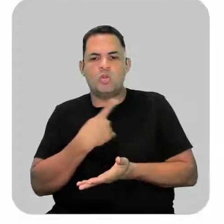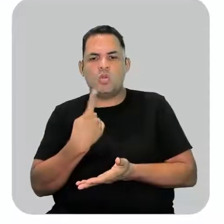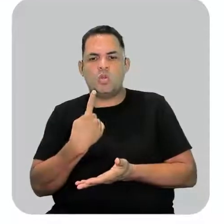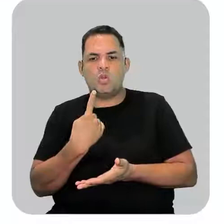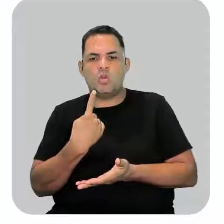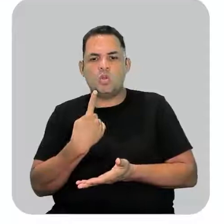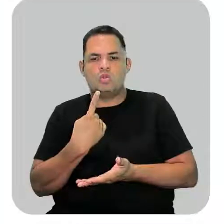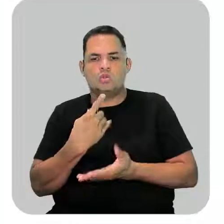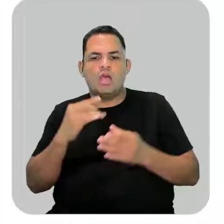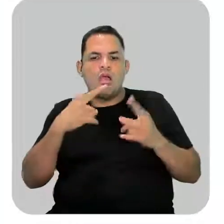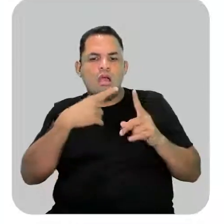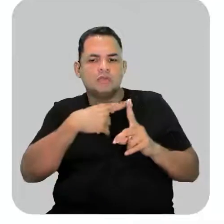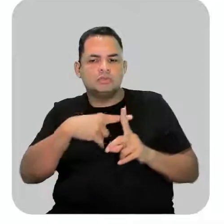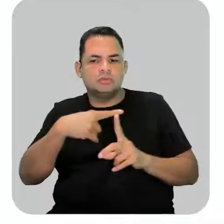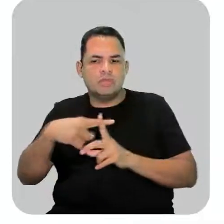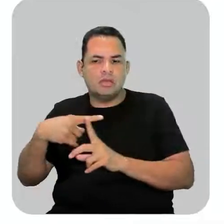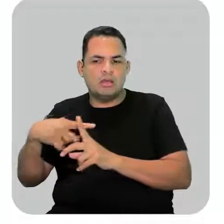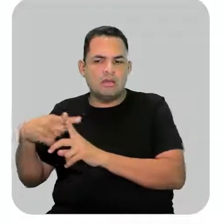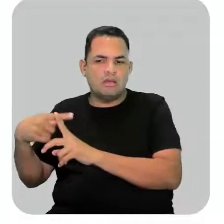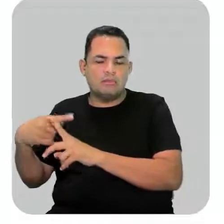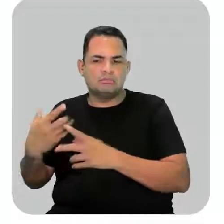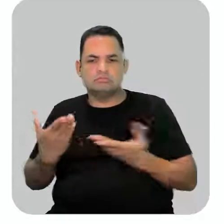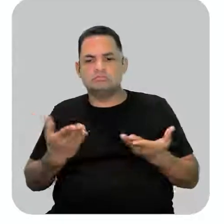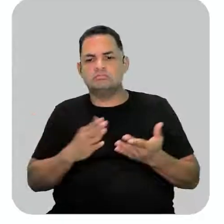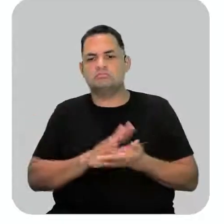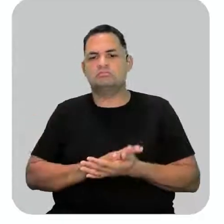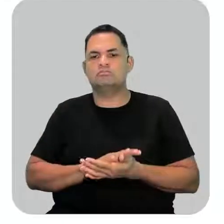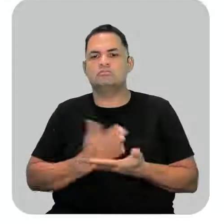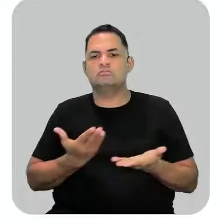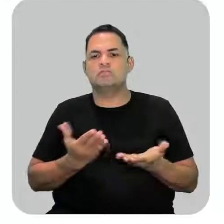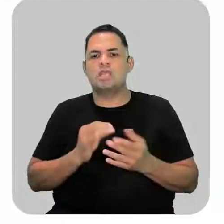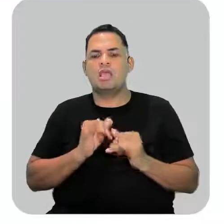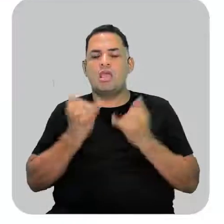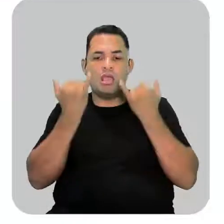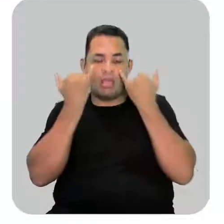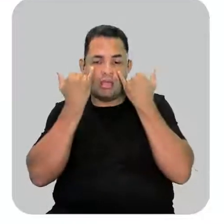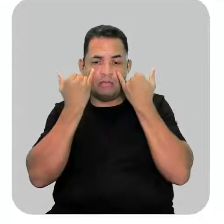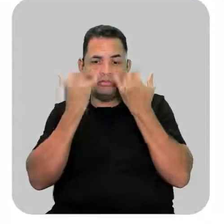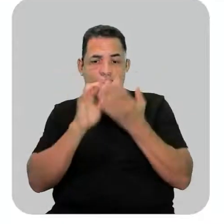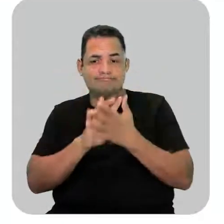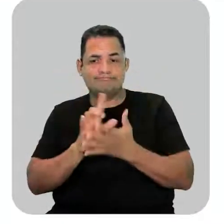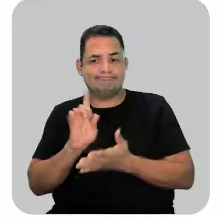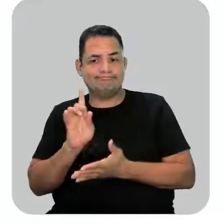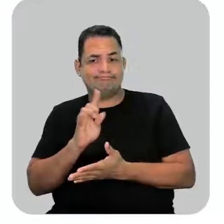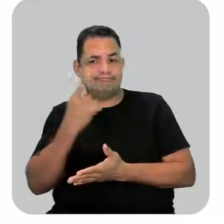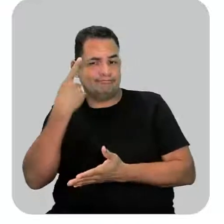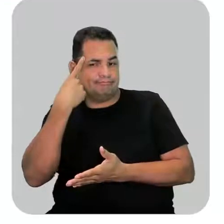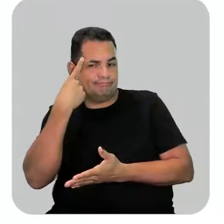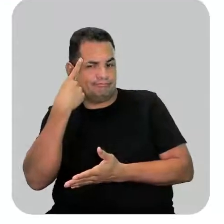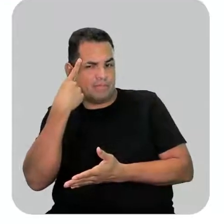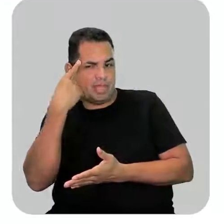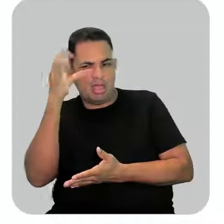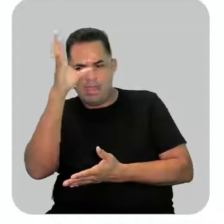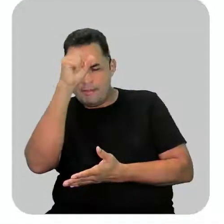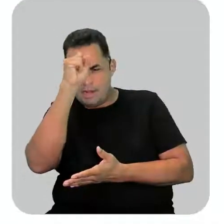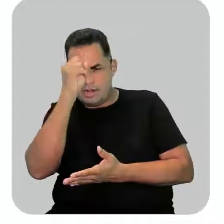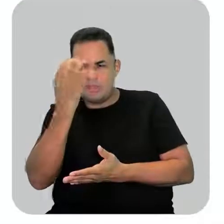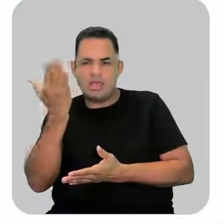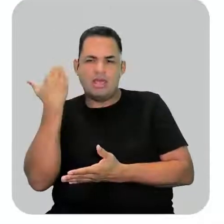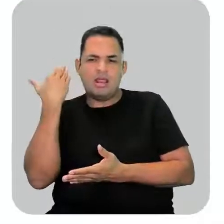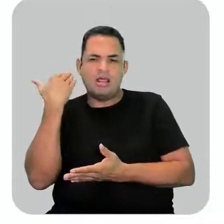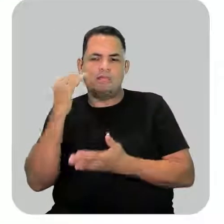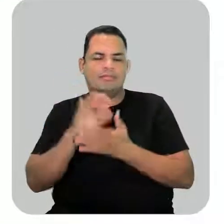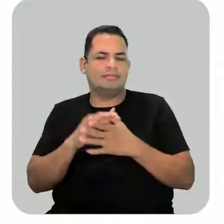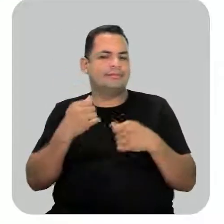está somando informações e vamos continuar somando. Então, não pense que eu aprendi na aula passada,